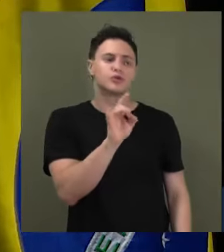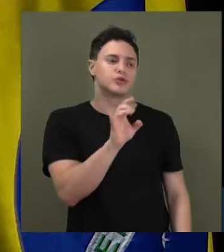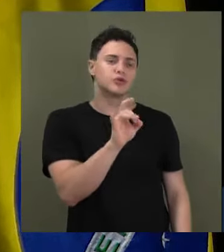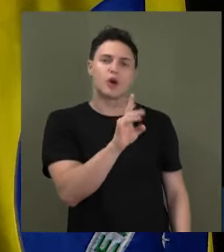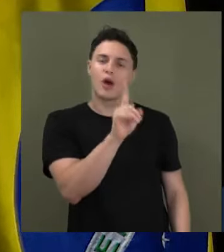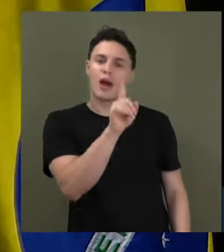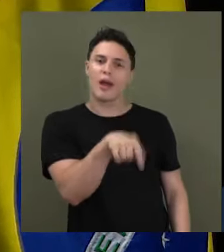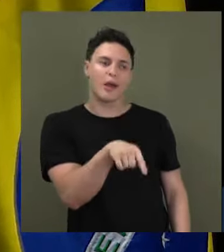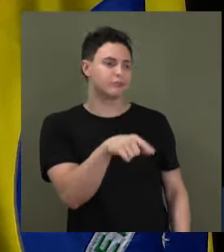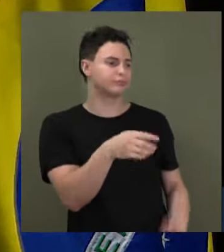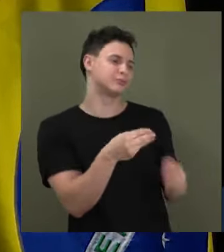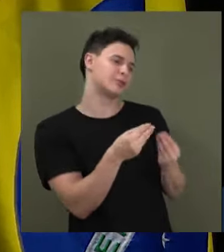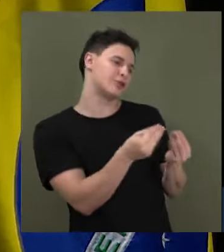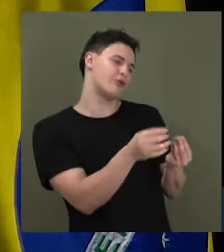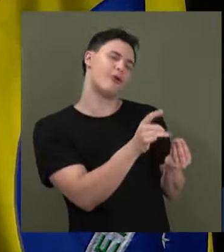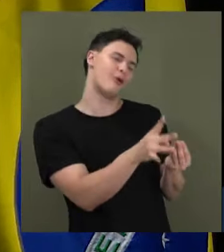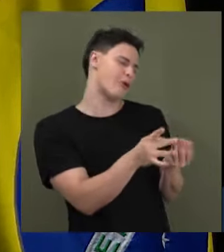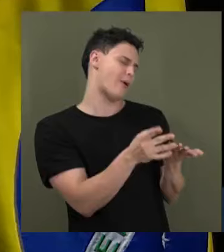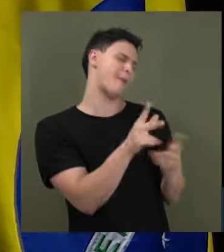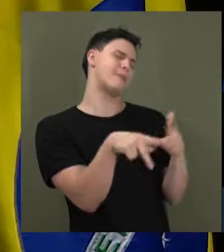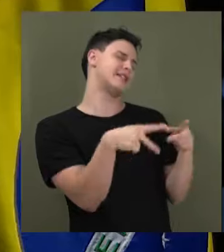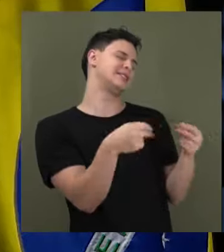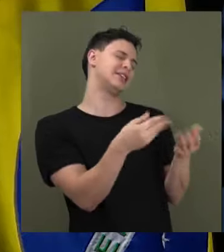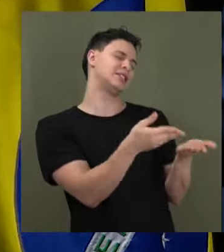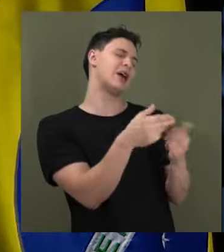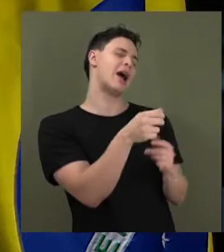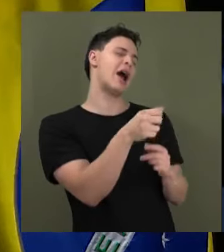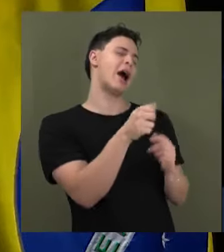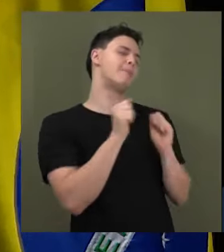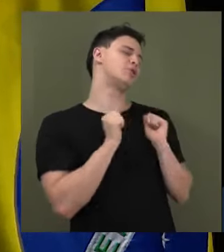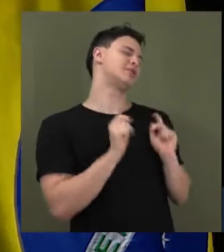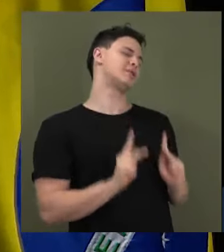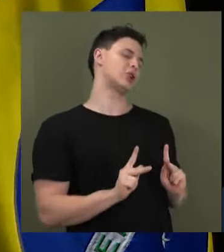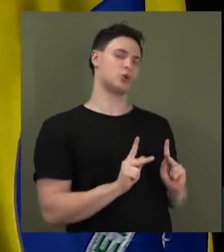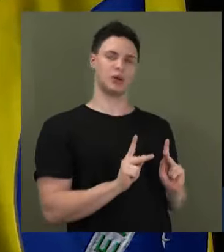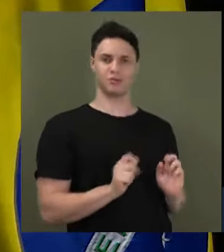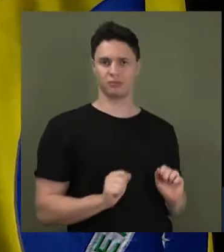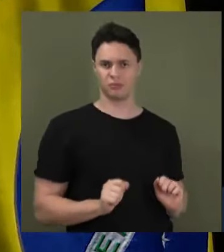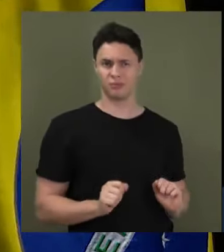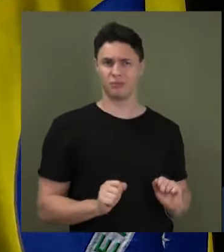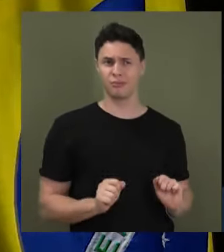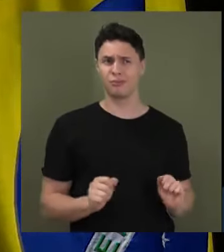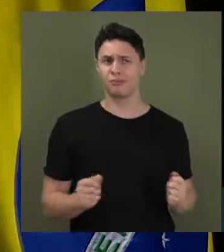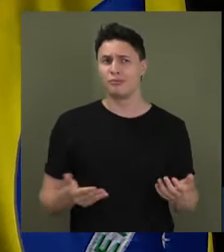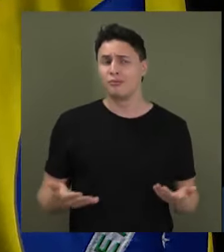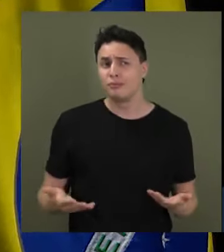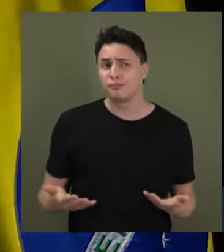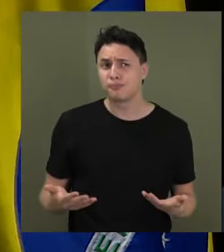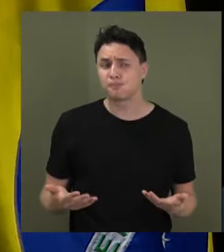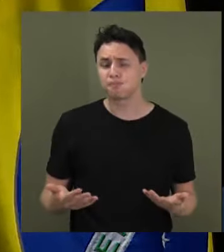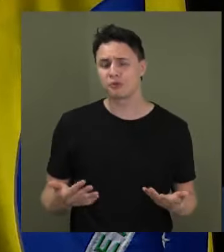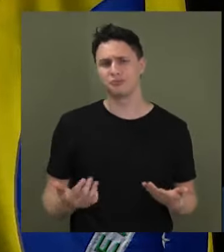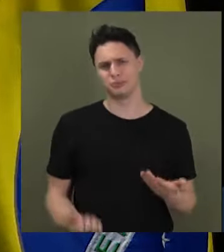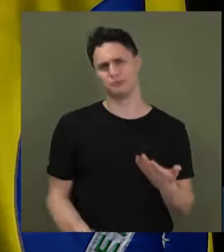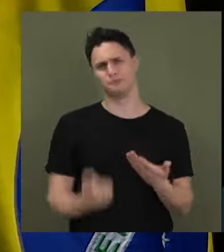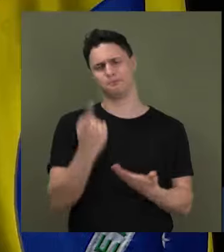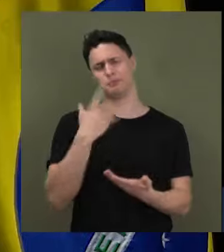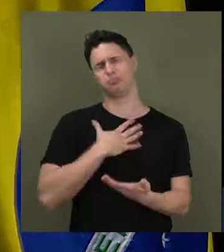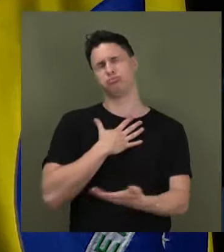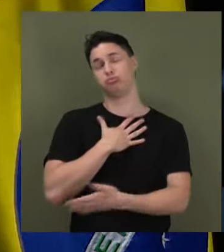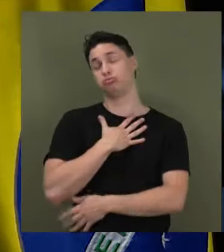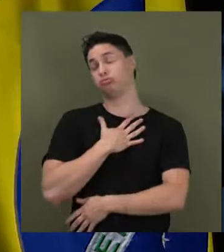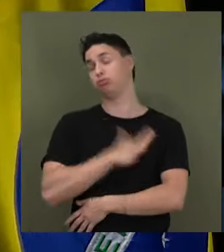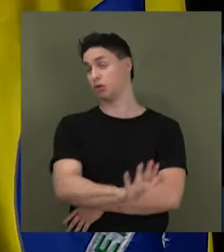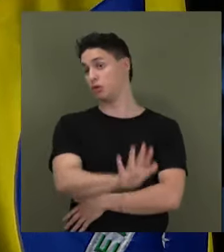da aposentadoria compulsória. Essa é uma das maiores aberrações, pois